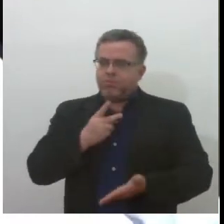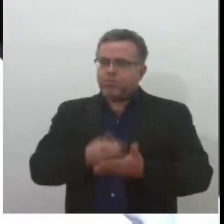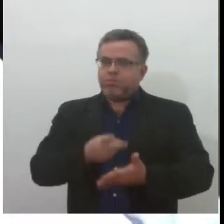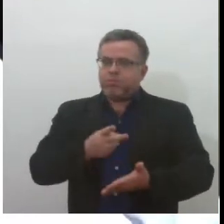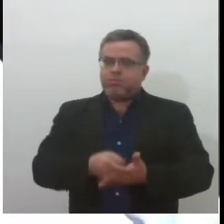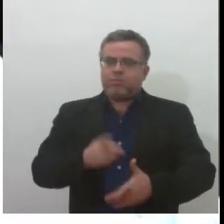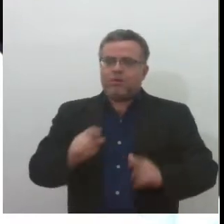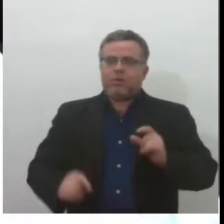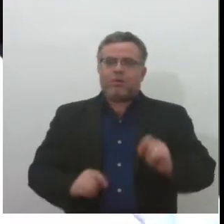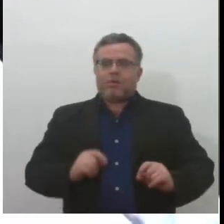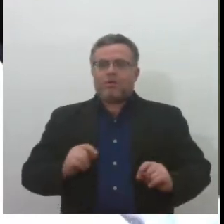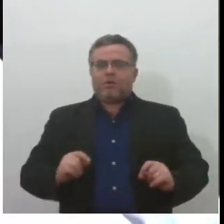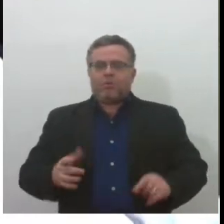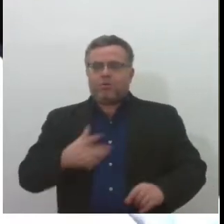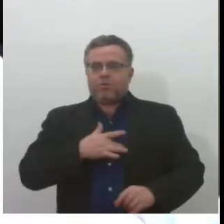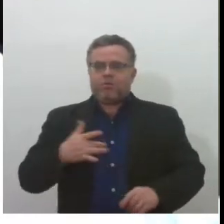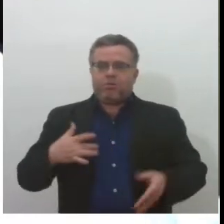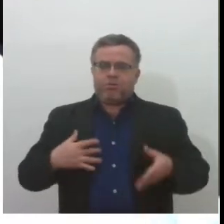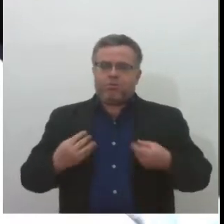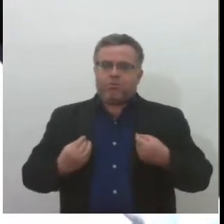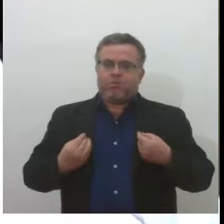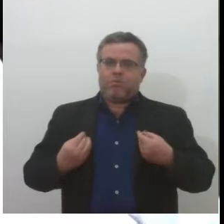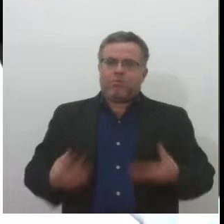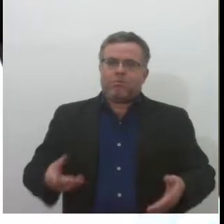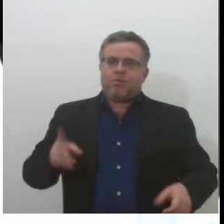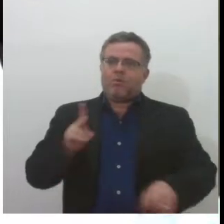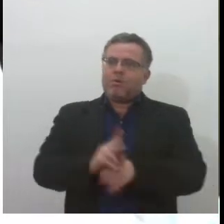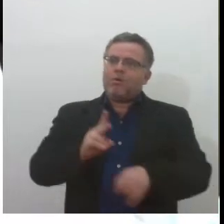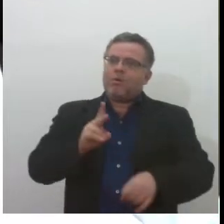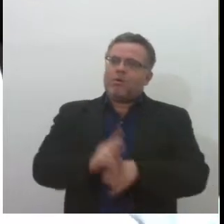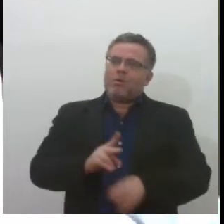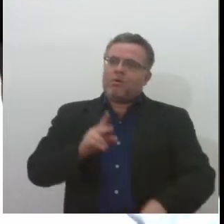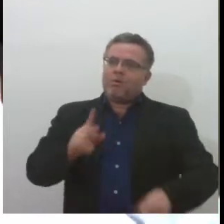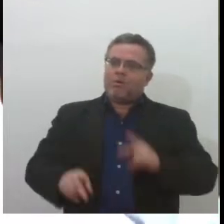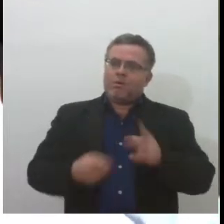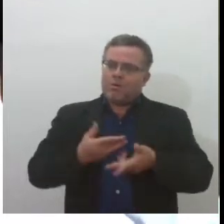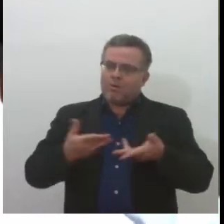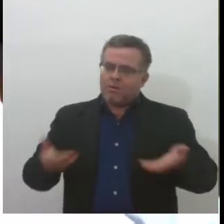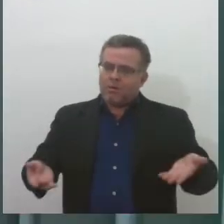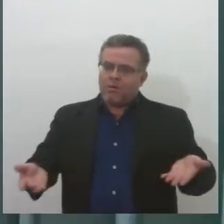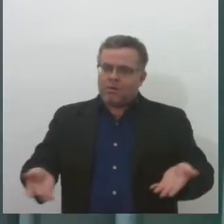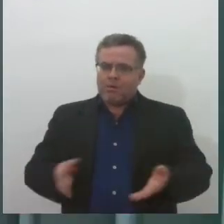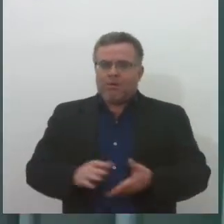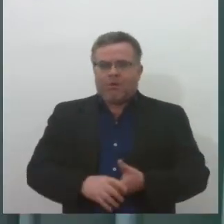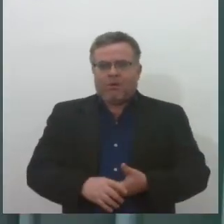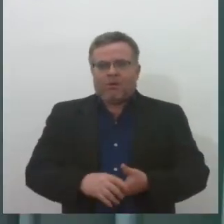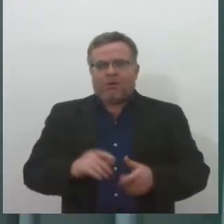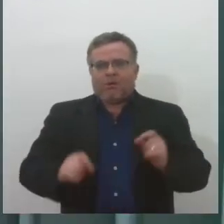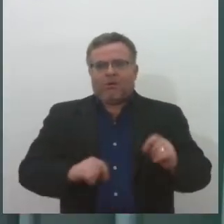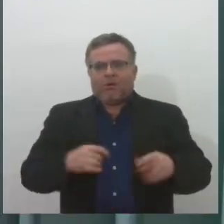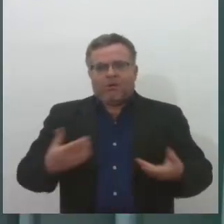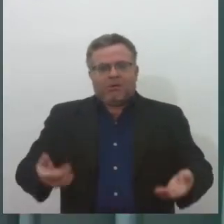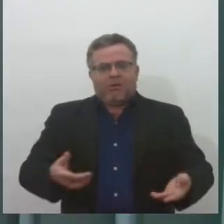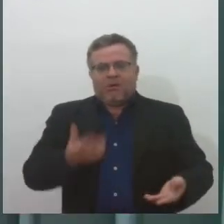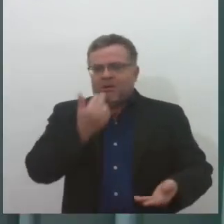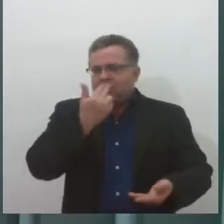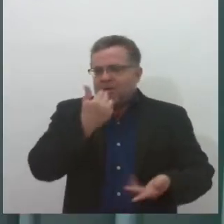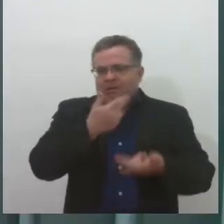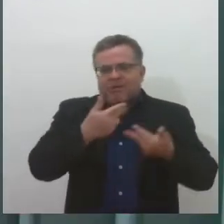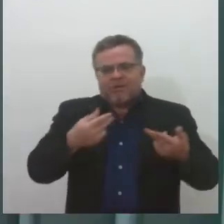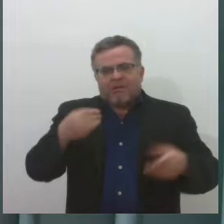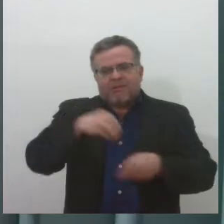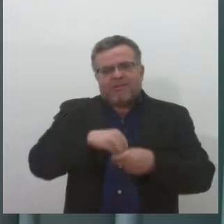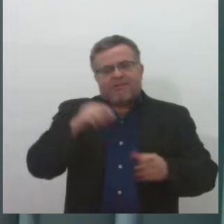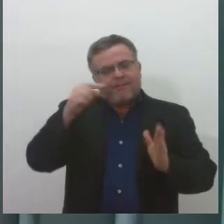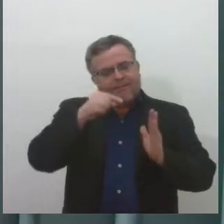de saúde de proteção para as crianças pro Ricardo os nutrientes né que estão